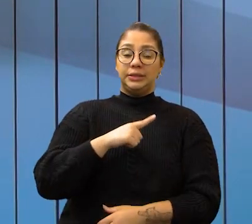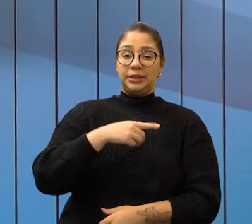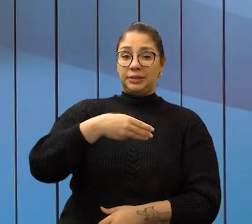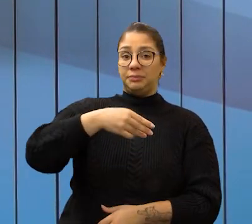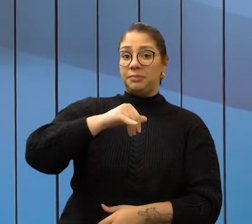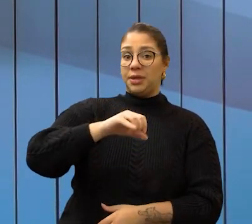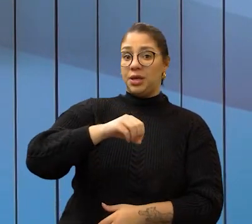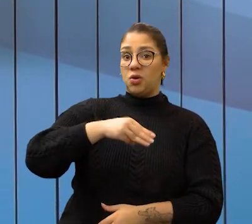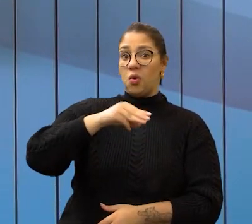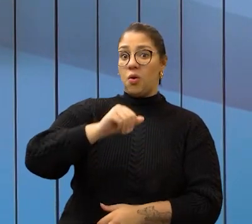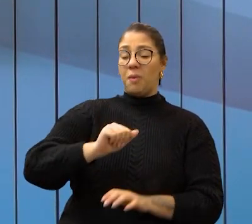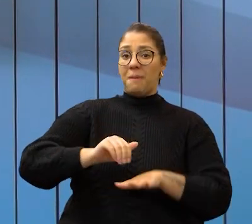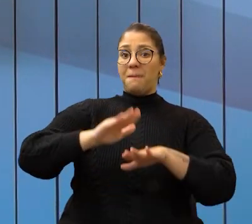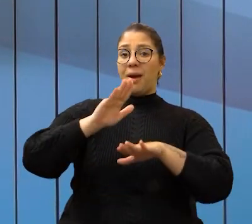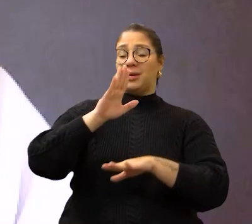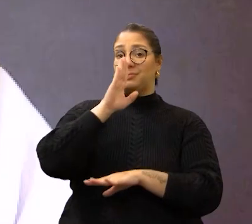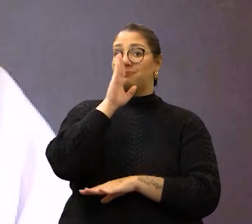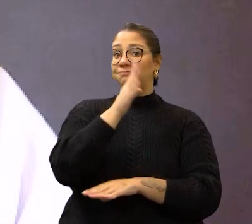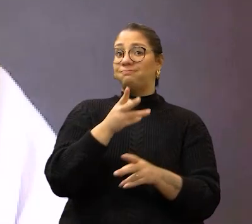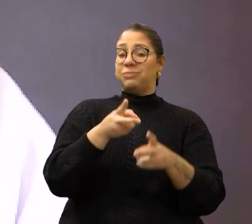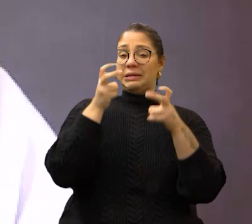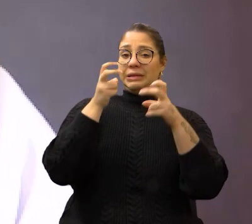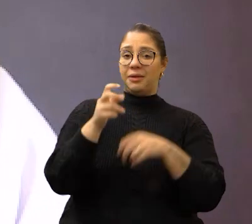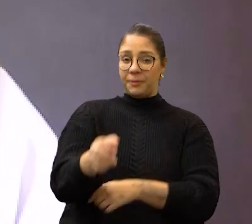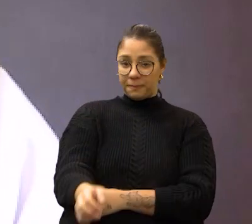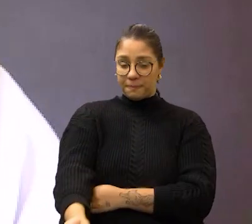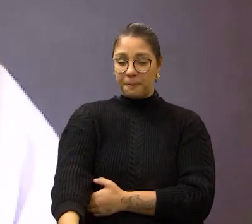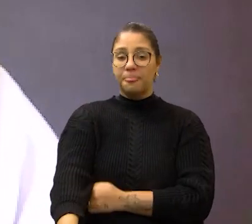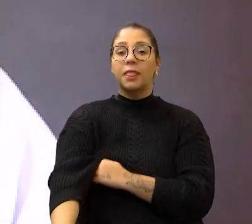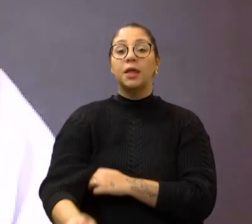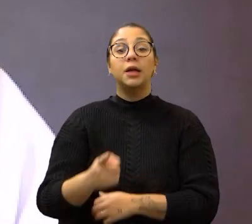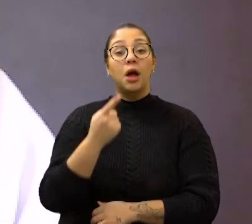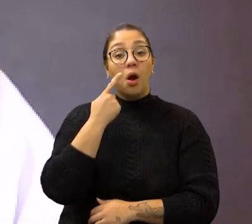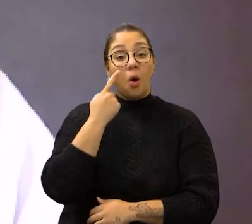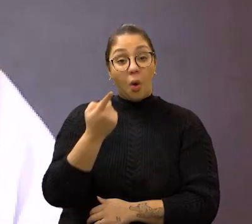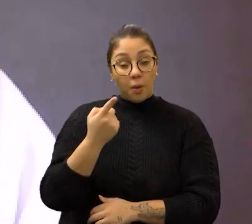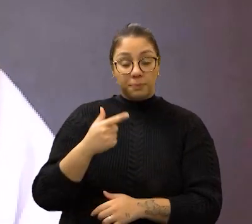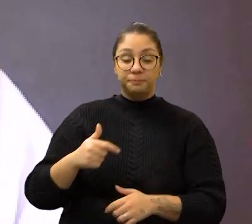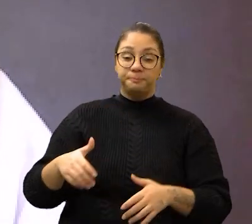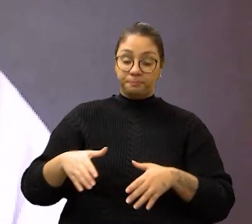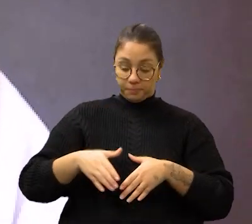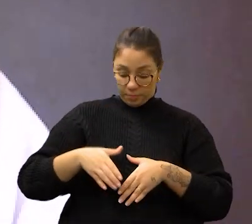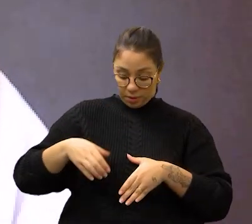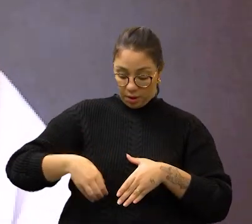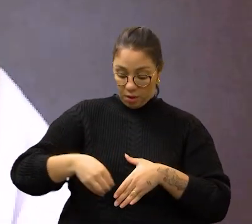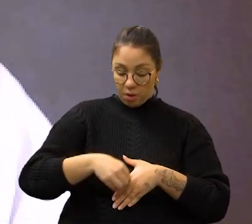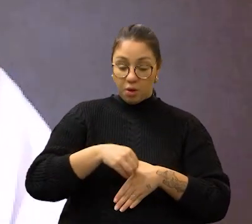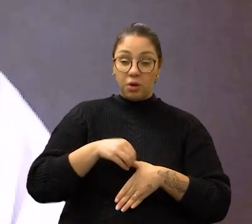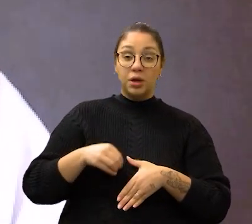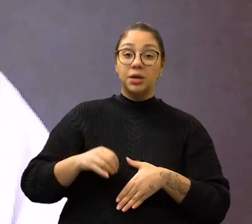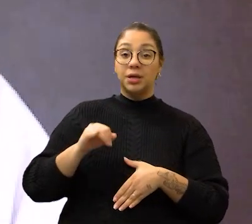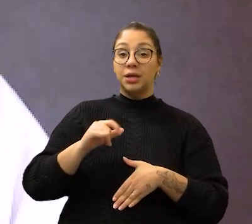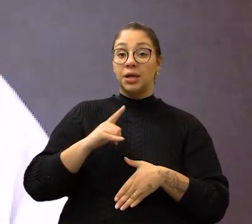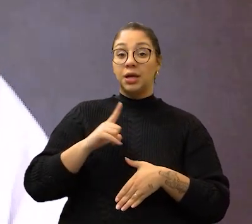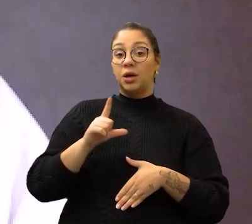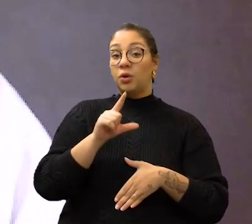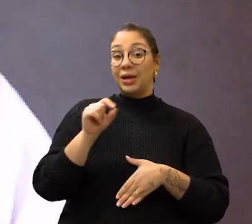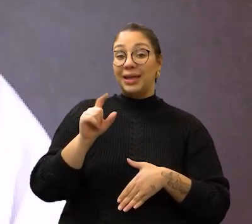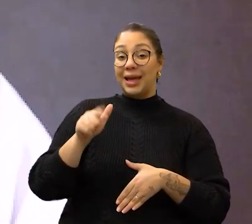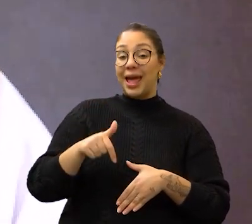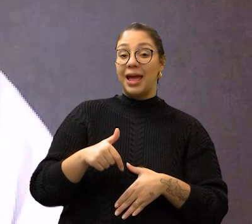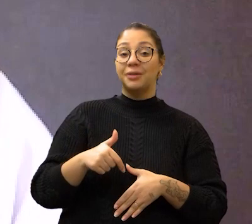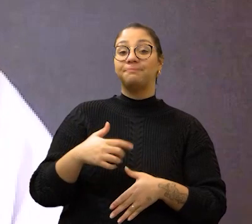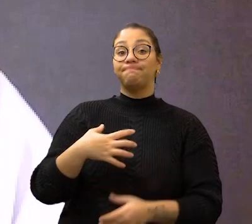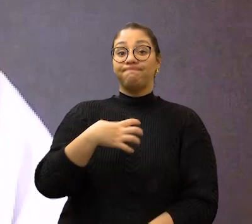mais evidentes? Olha, os miomas, eles se tornam mais evidentes nas mulheres quando eles são o que a gente chama de